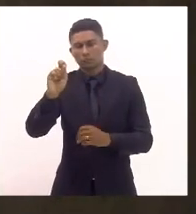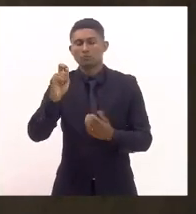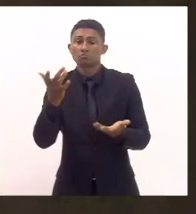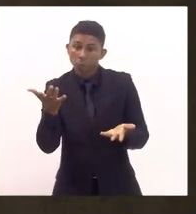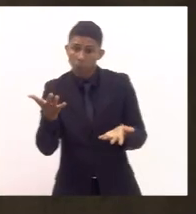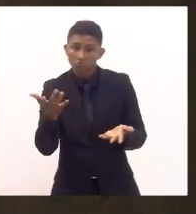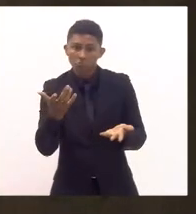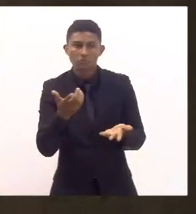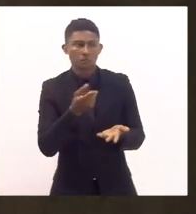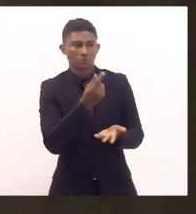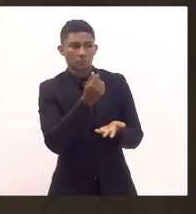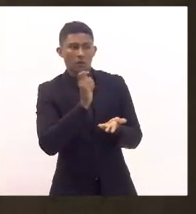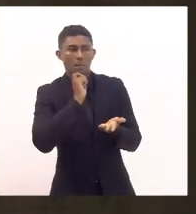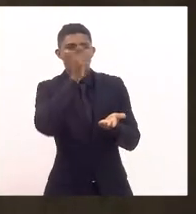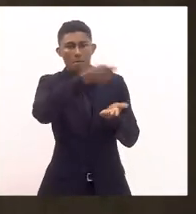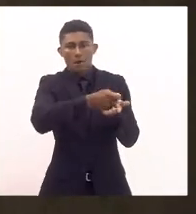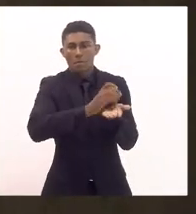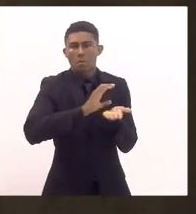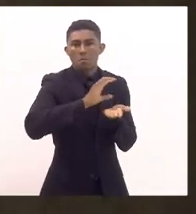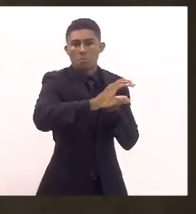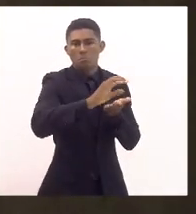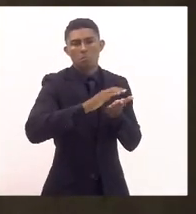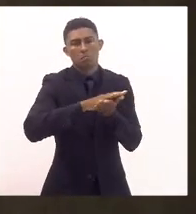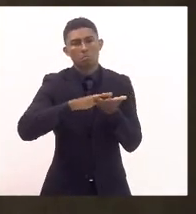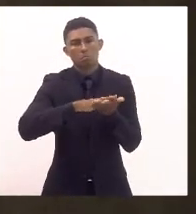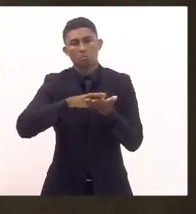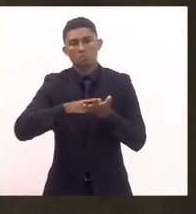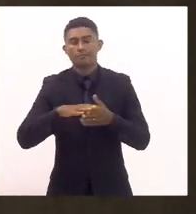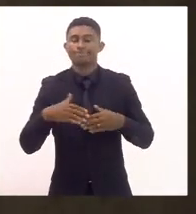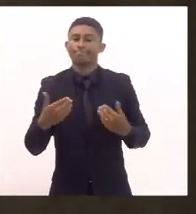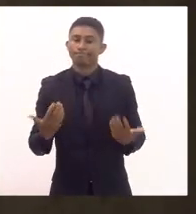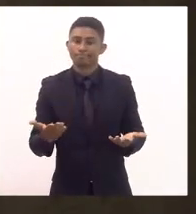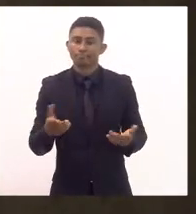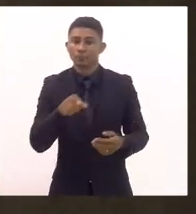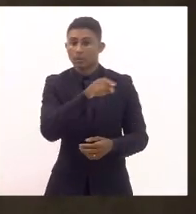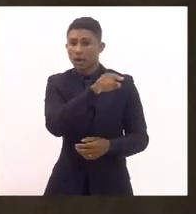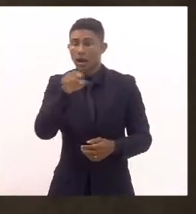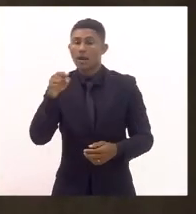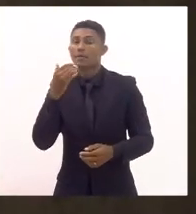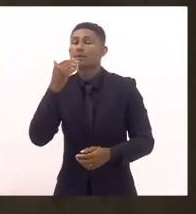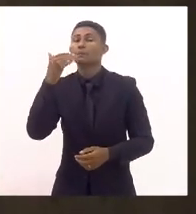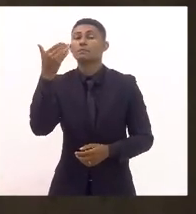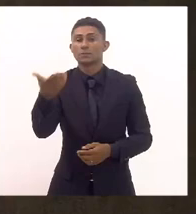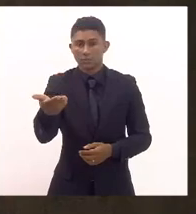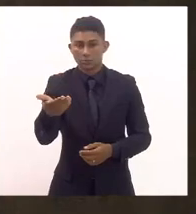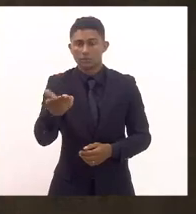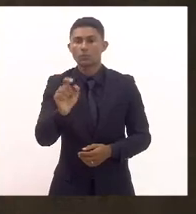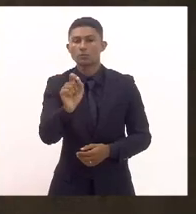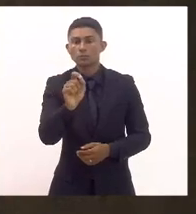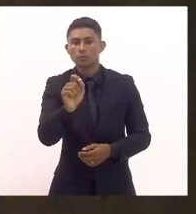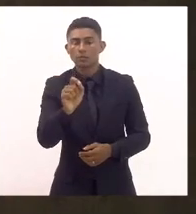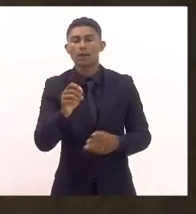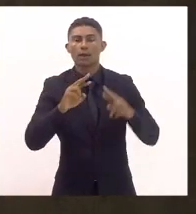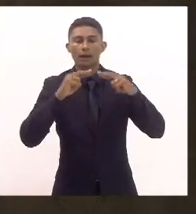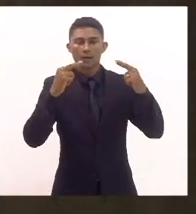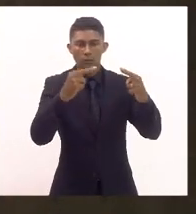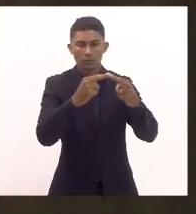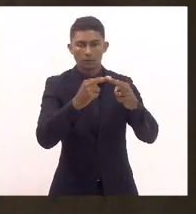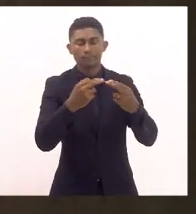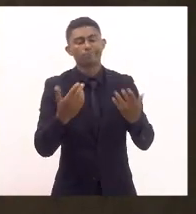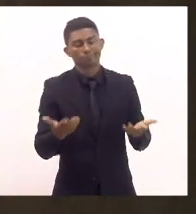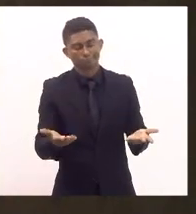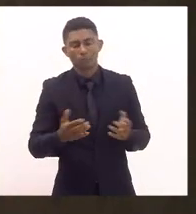uma gratificação que não está sendo contemplada Ah e eles então solicitar essa abertura e da reunião